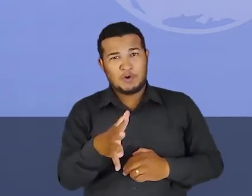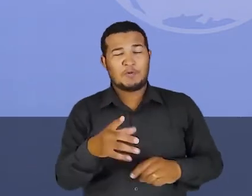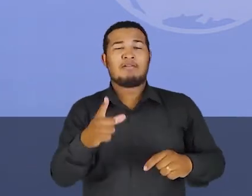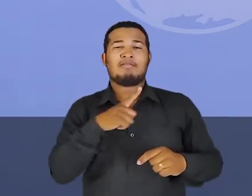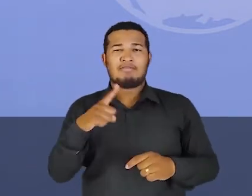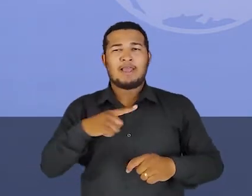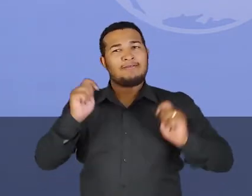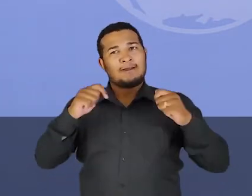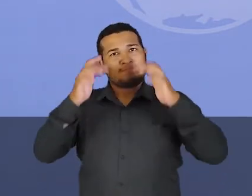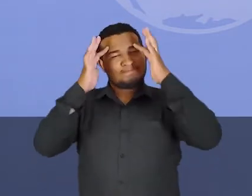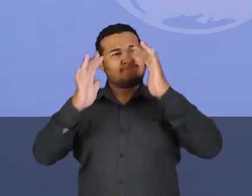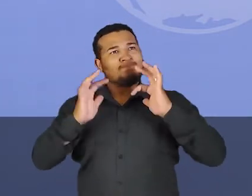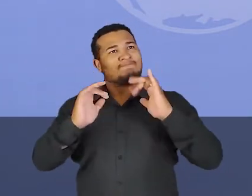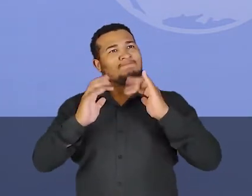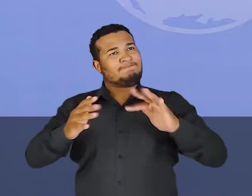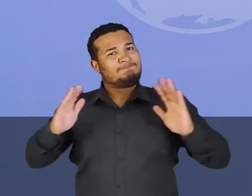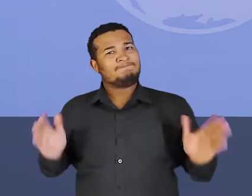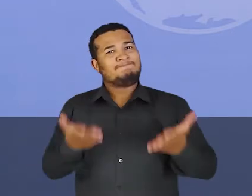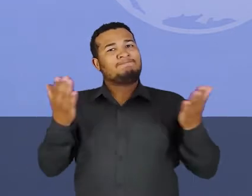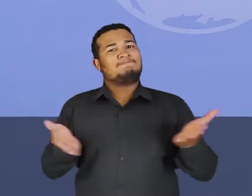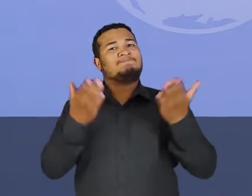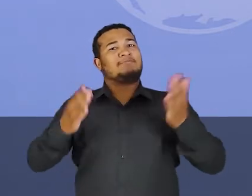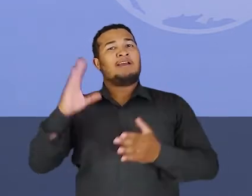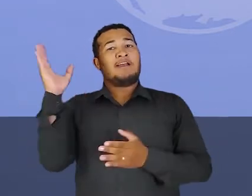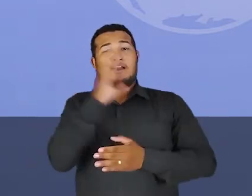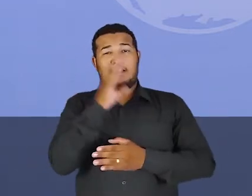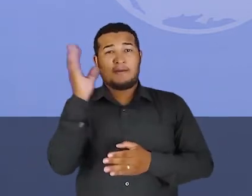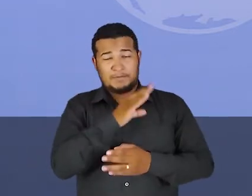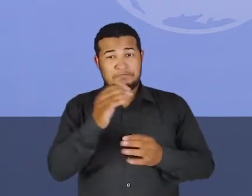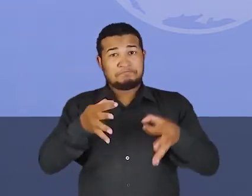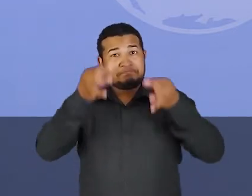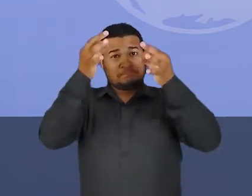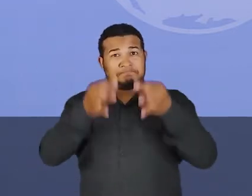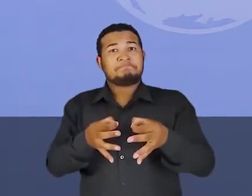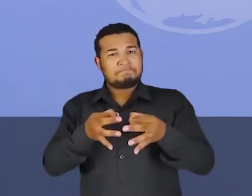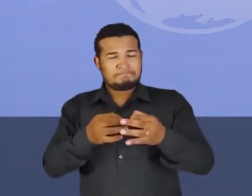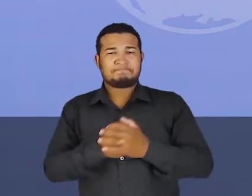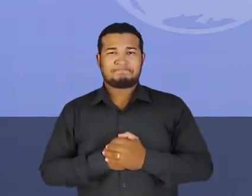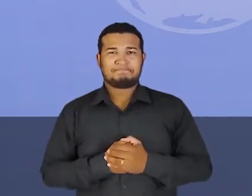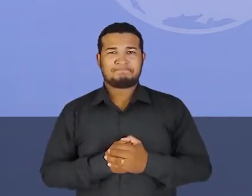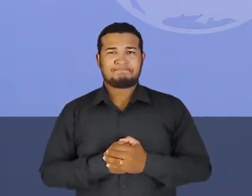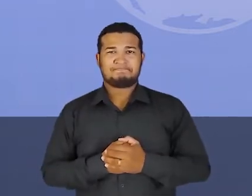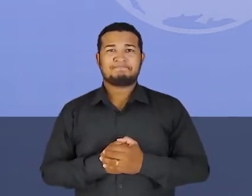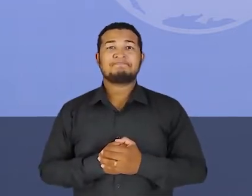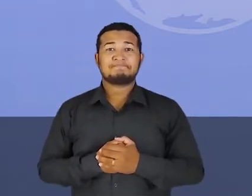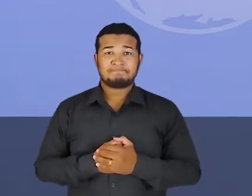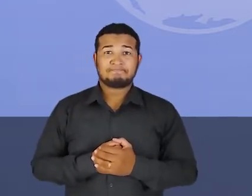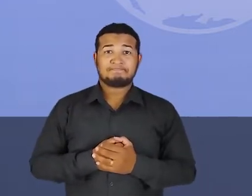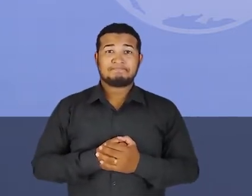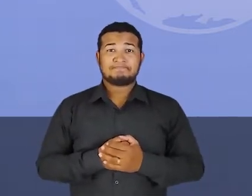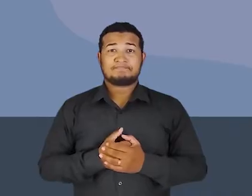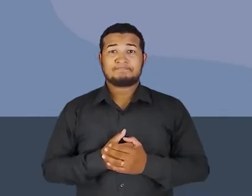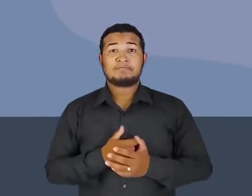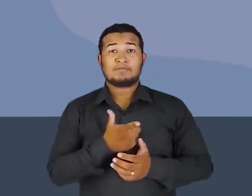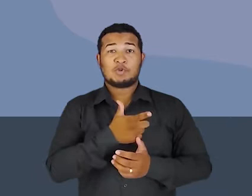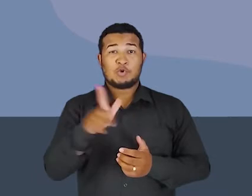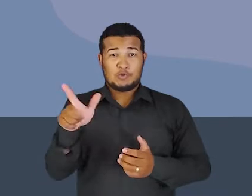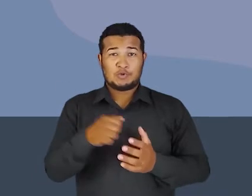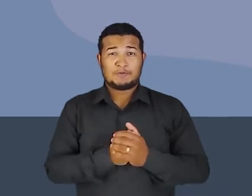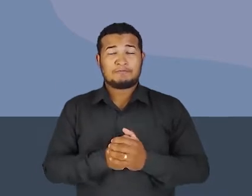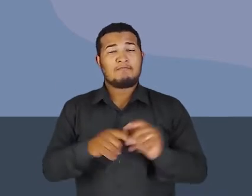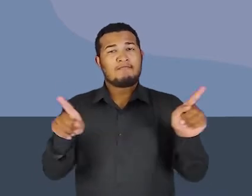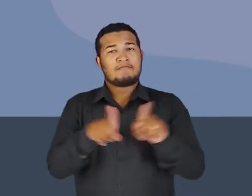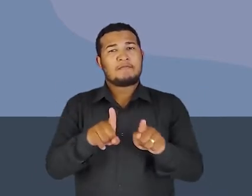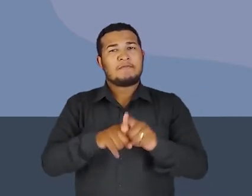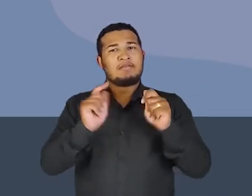ele estimula que nós possamos tomar decisões assertivas e rápidas. Vamos para o próximo benefício. Desenvolve